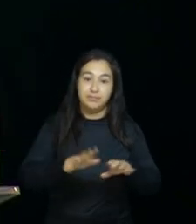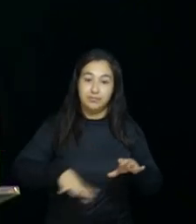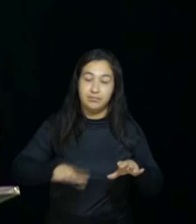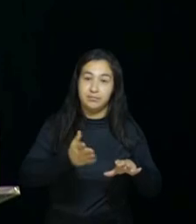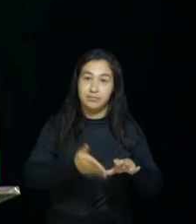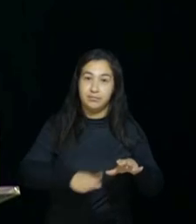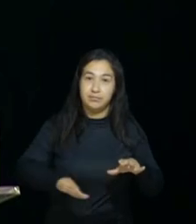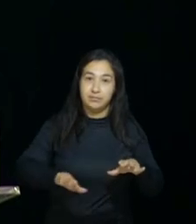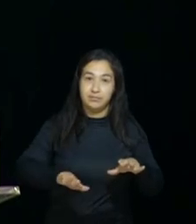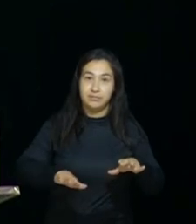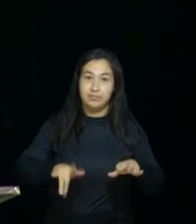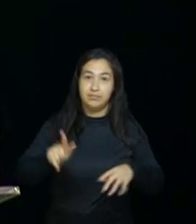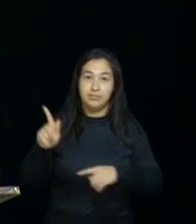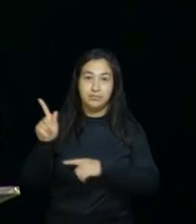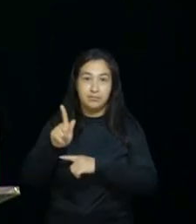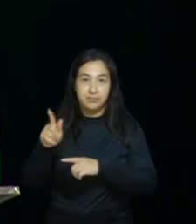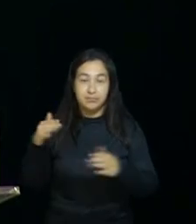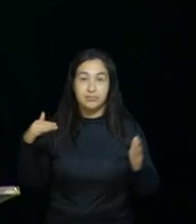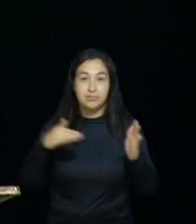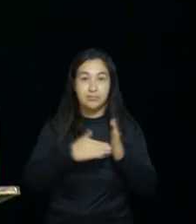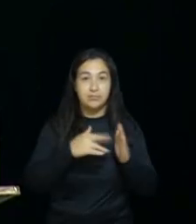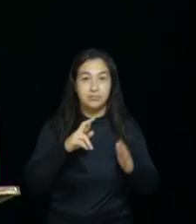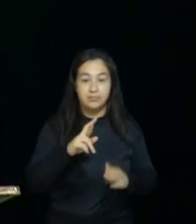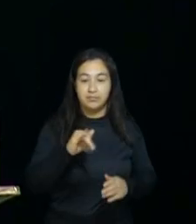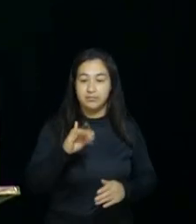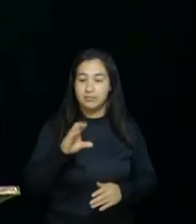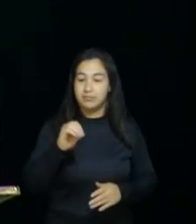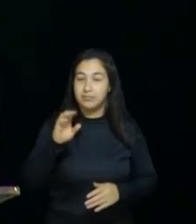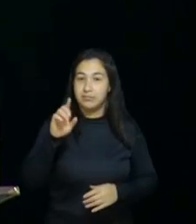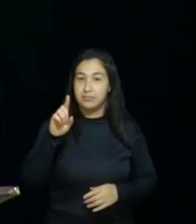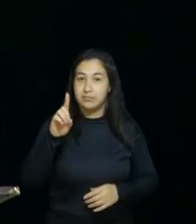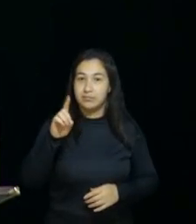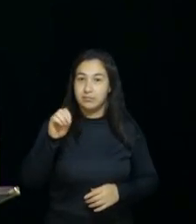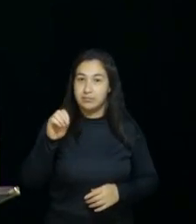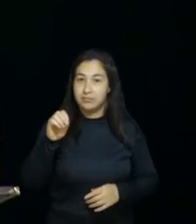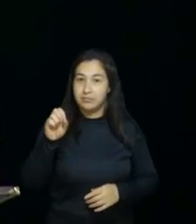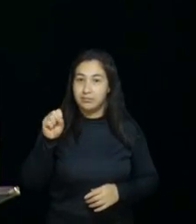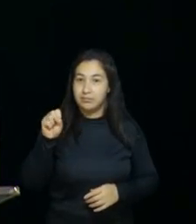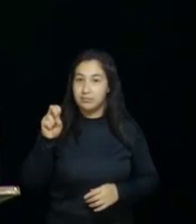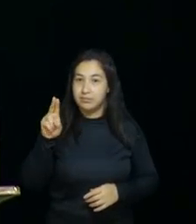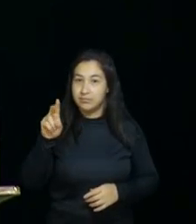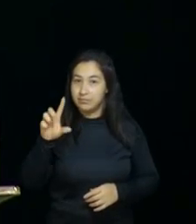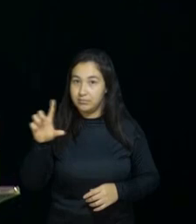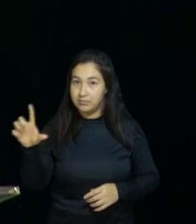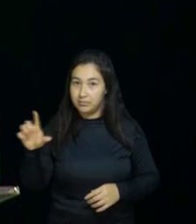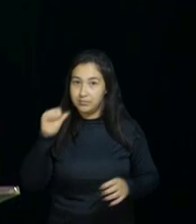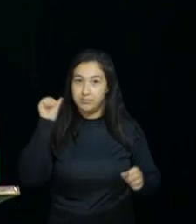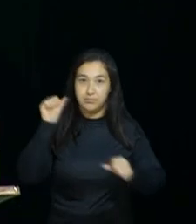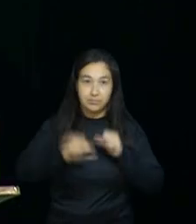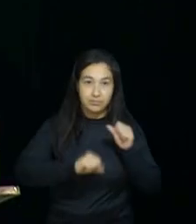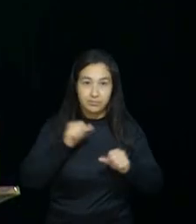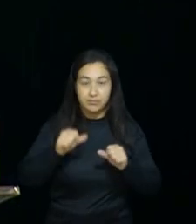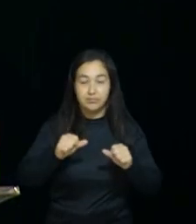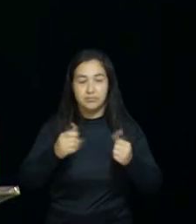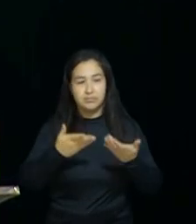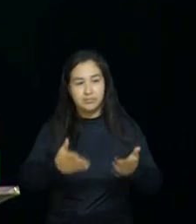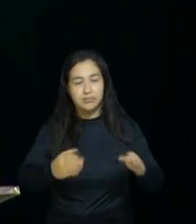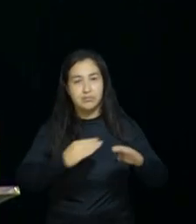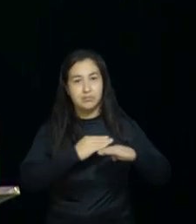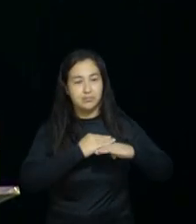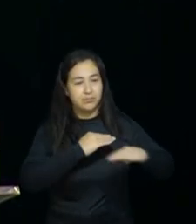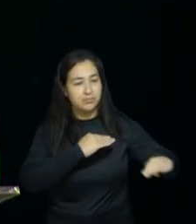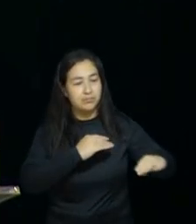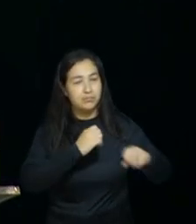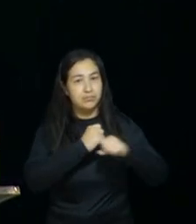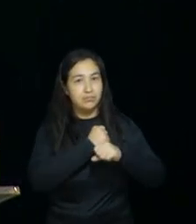de Gaspar até Rio do Sul, que se transformam em melhorias, se transformam em asfalto, se transformam em qualidade